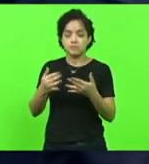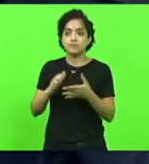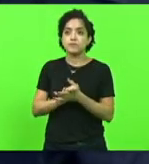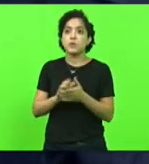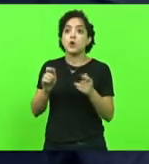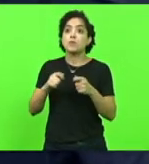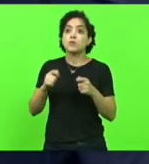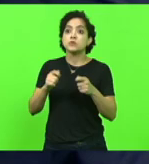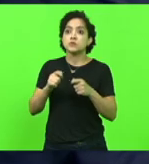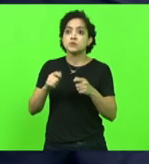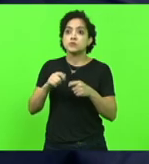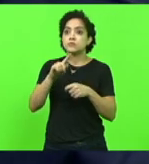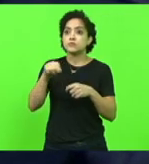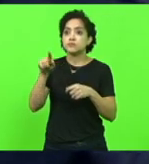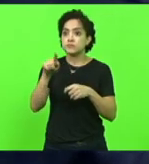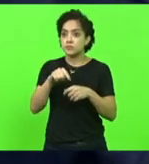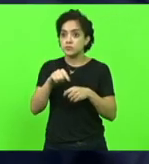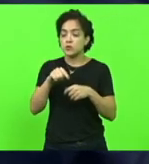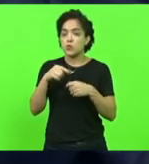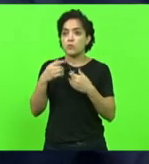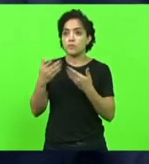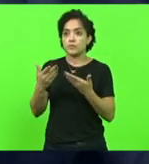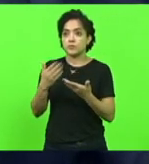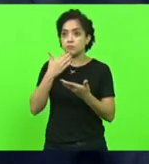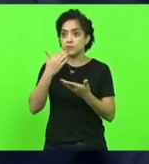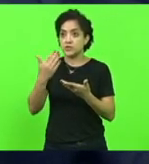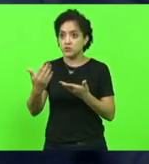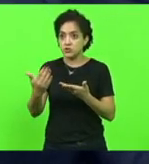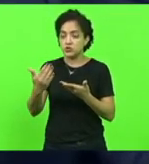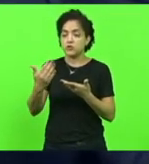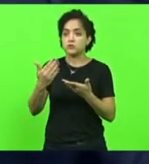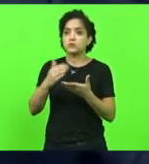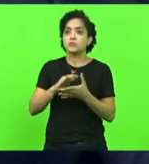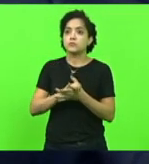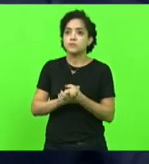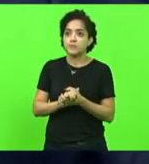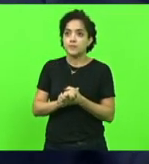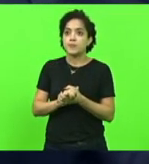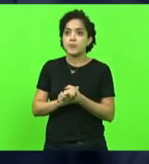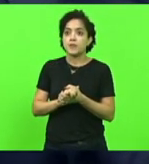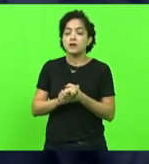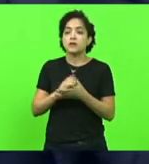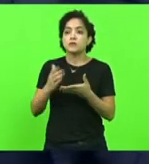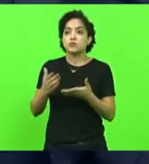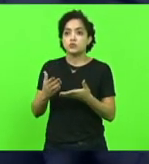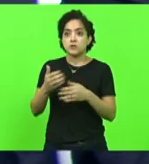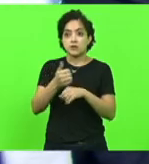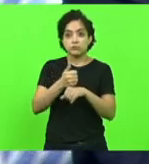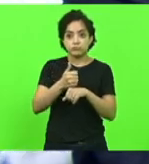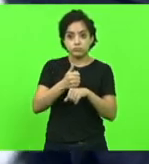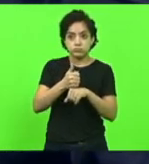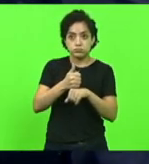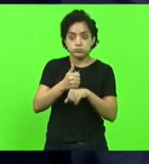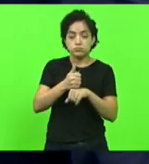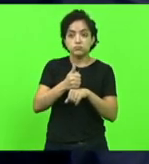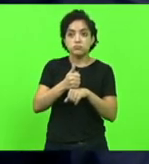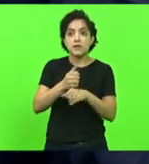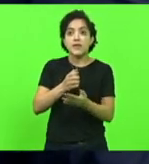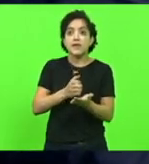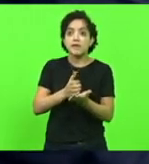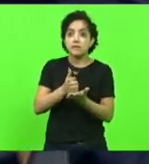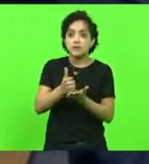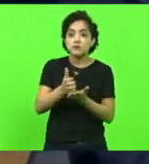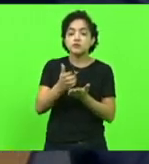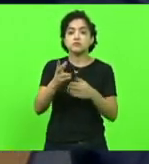de revogação de atos de exoneração a pedido dos ocupantes dos cargos de provimento efetivo de agente